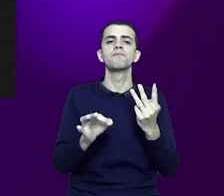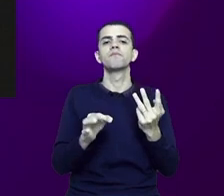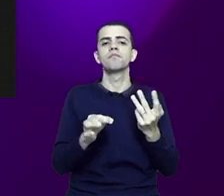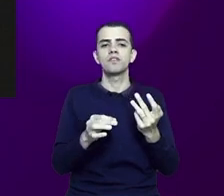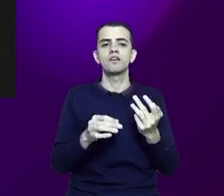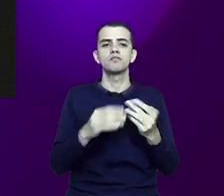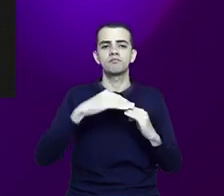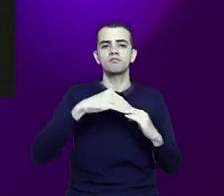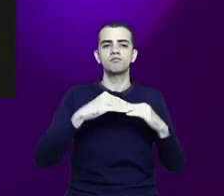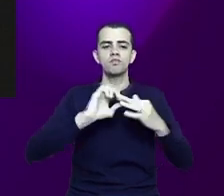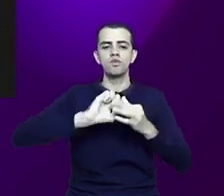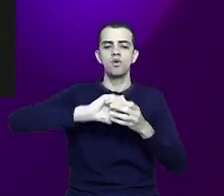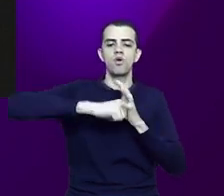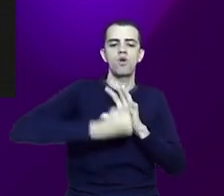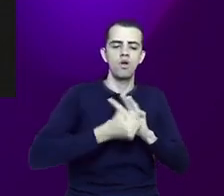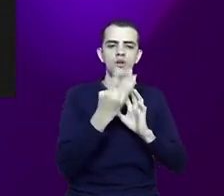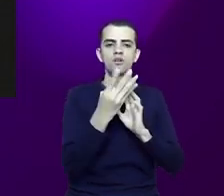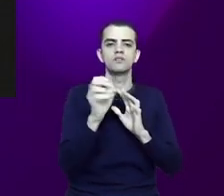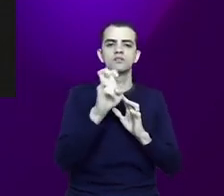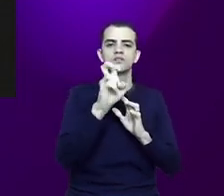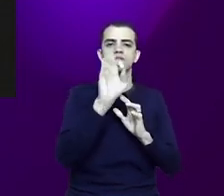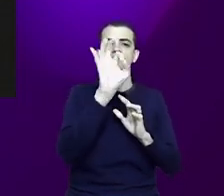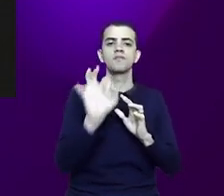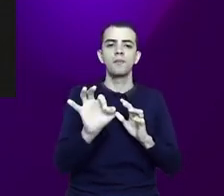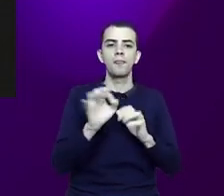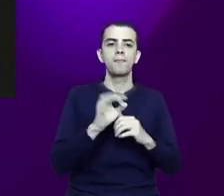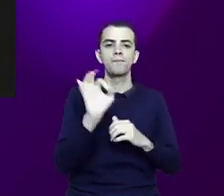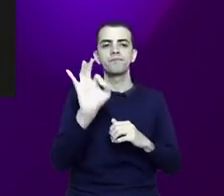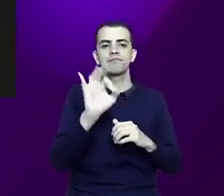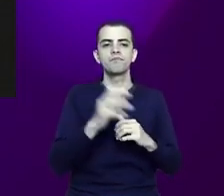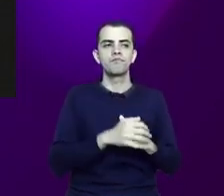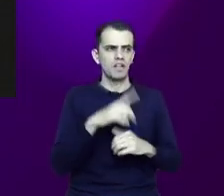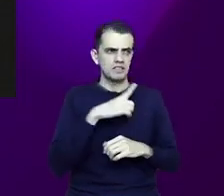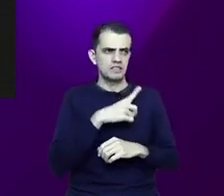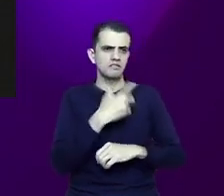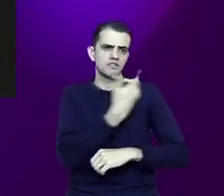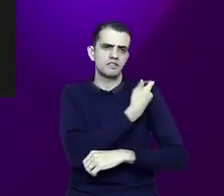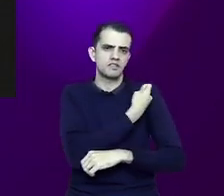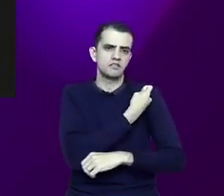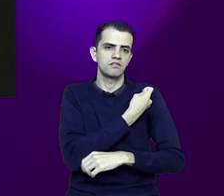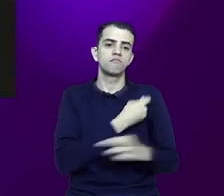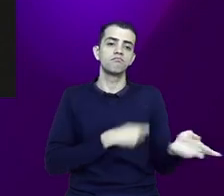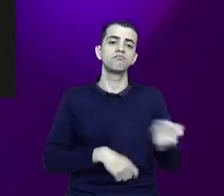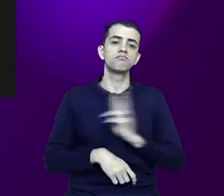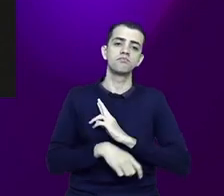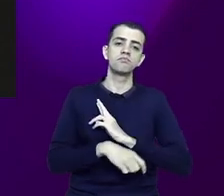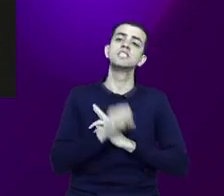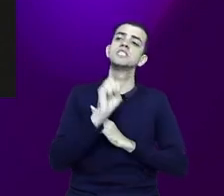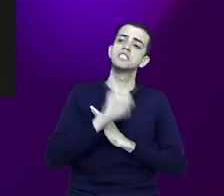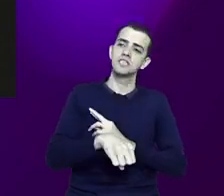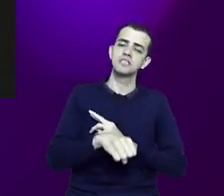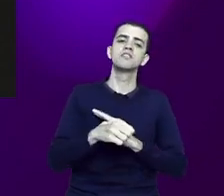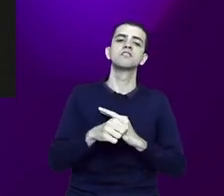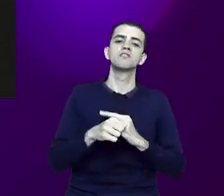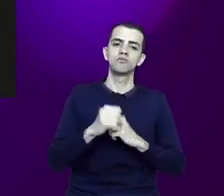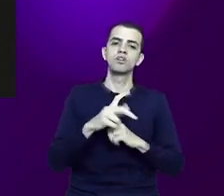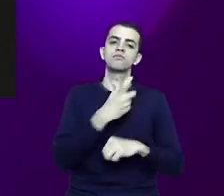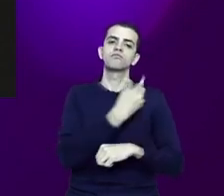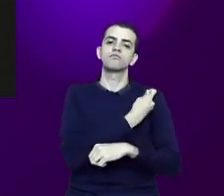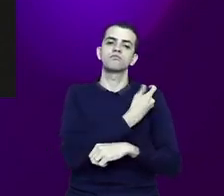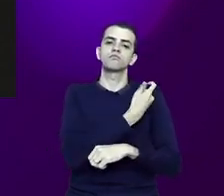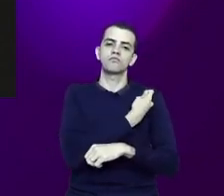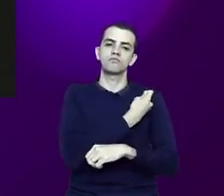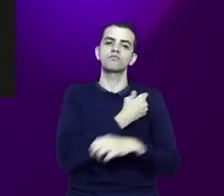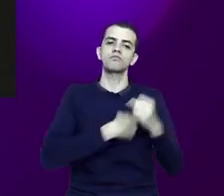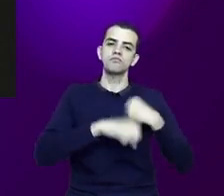45. Depois eu pergunto, o paciente recebeu alguma infiltração? E a inteligência responde que recebeu infiltração de acordo com